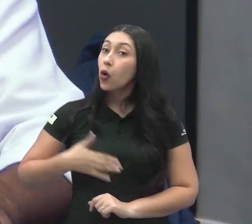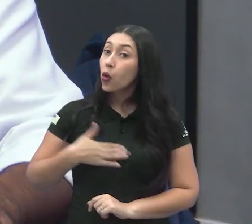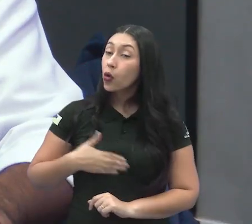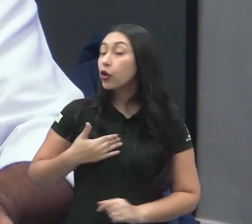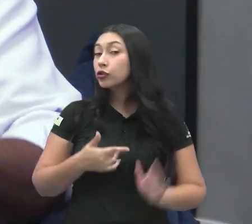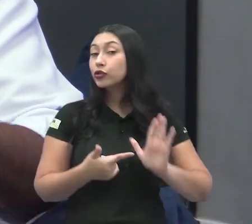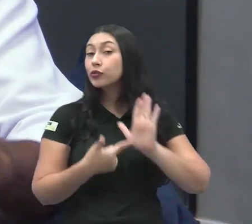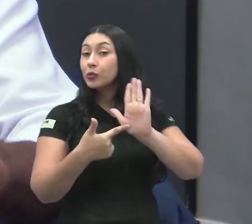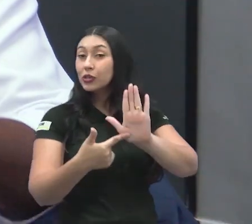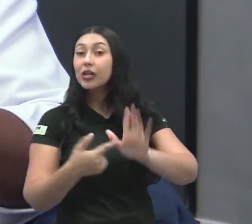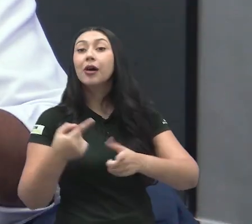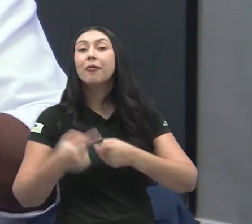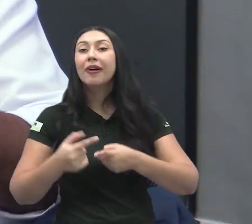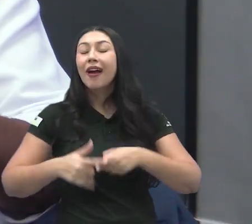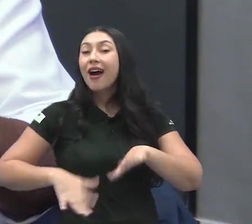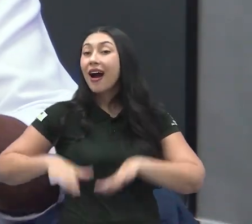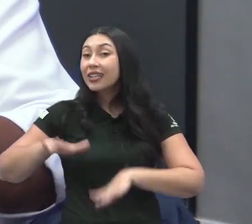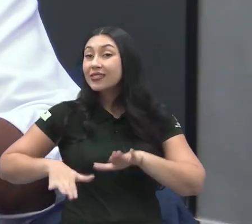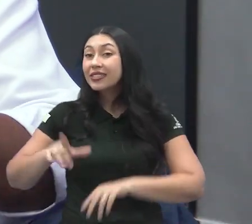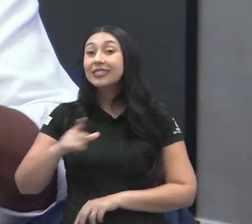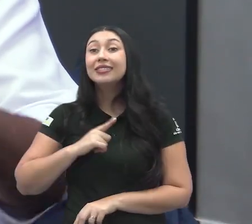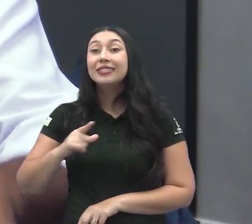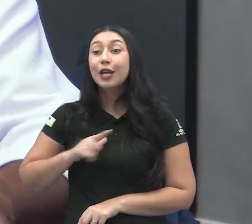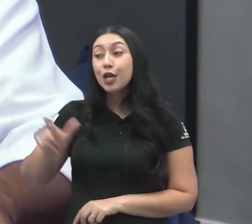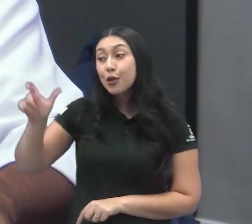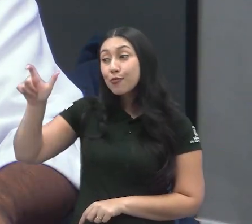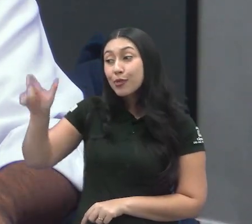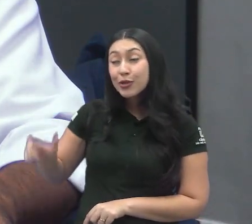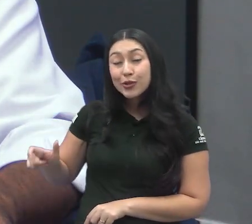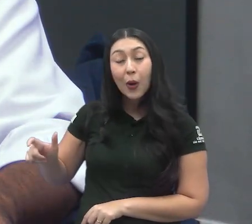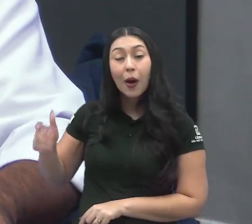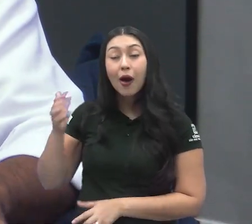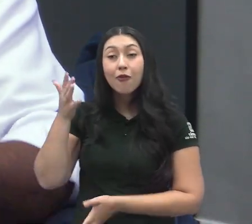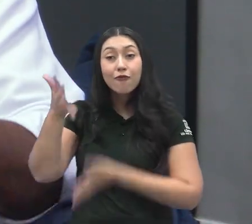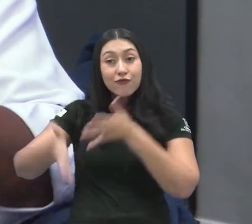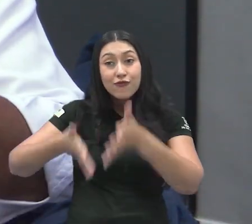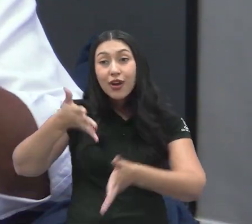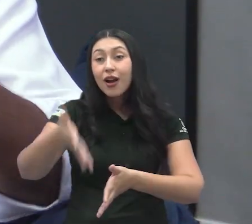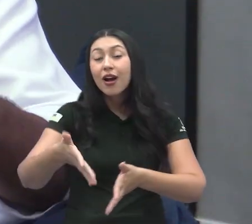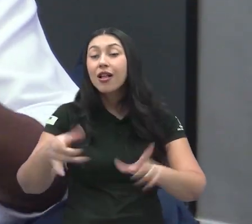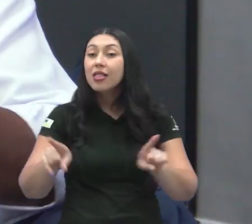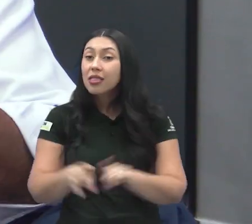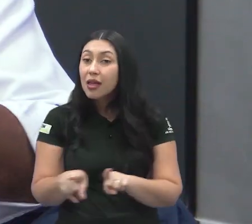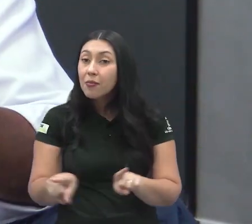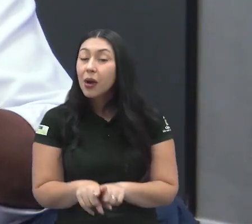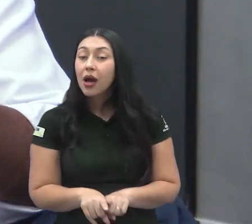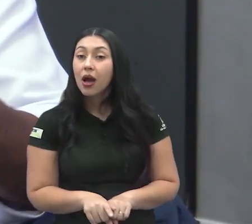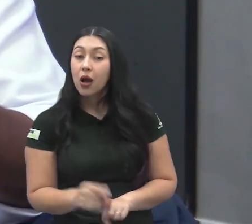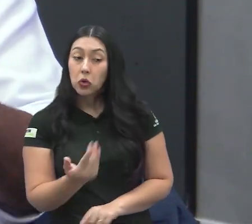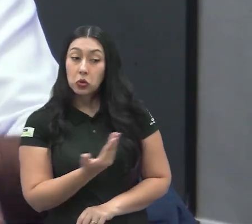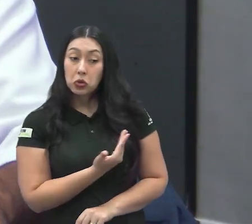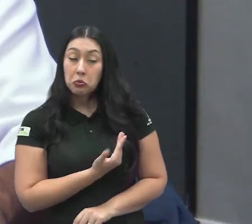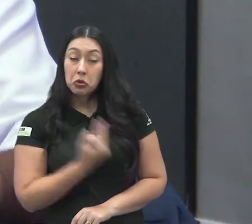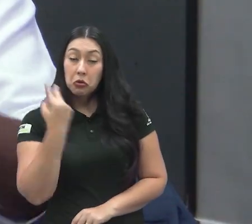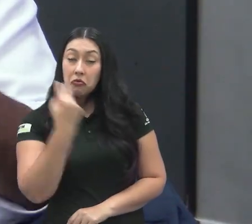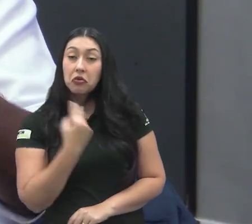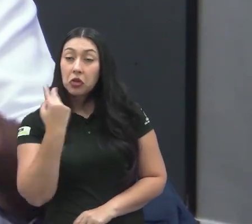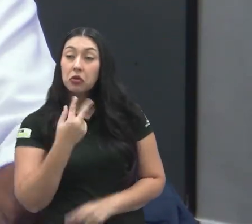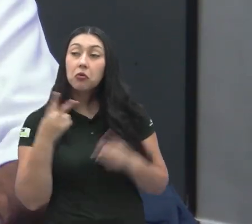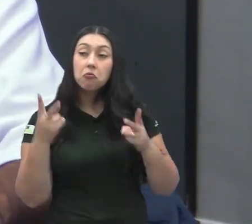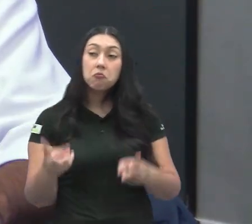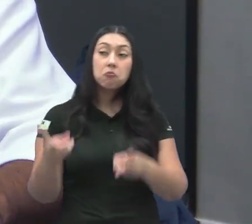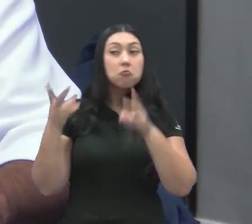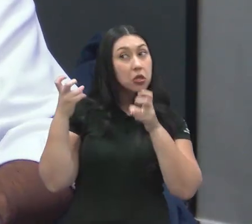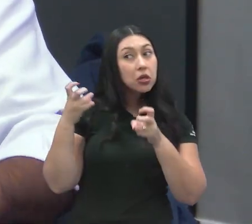de apresentar, porque ali às vezes vem depoimento das pessoas, tá certo? E aí os colegas vereadores podem